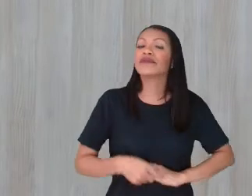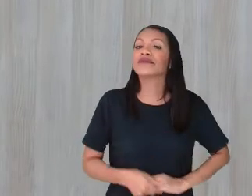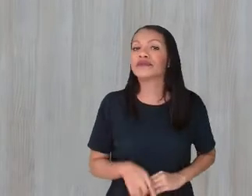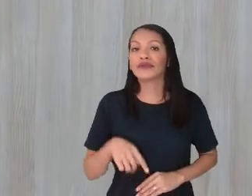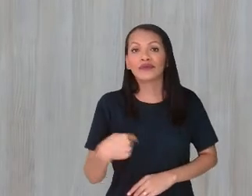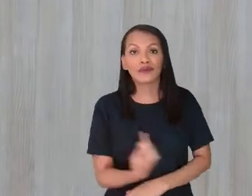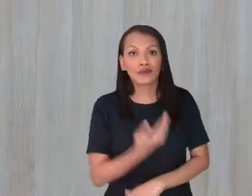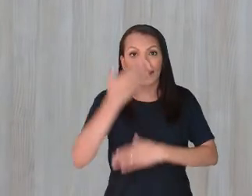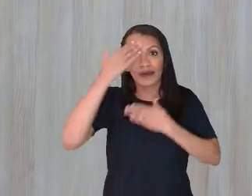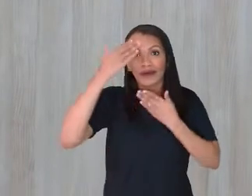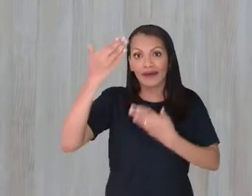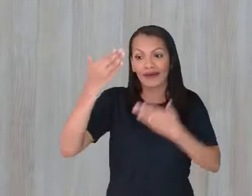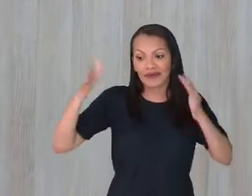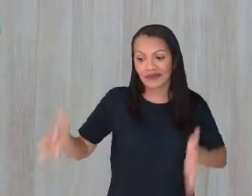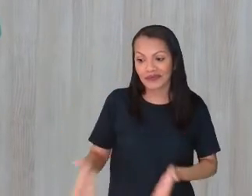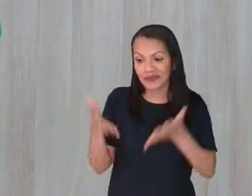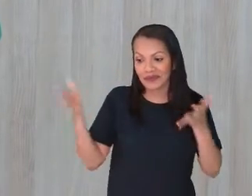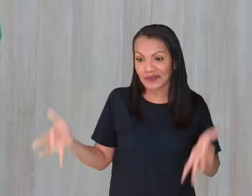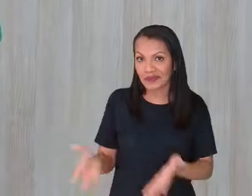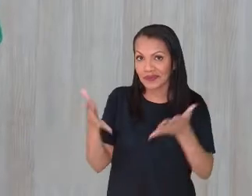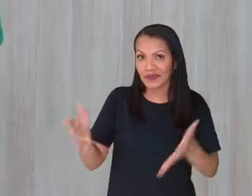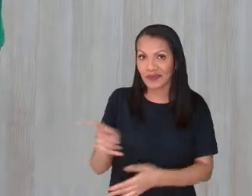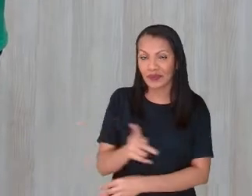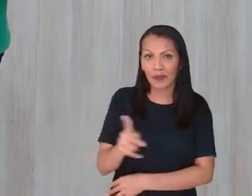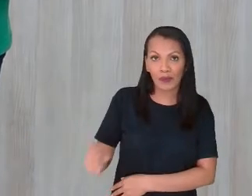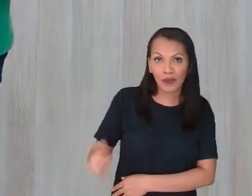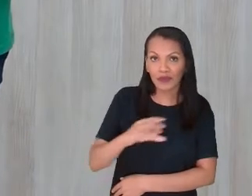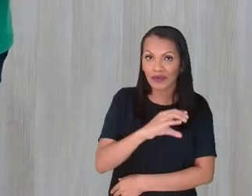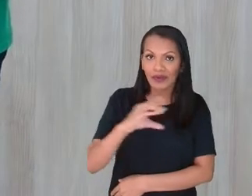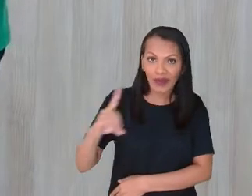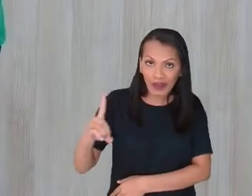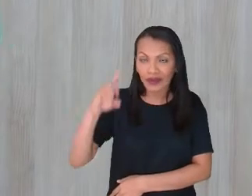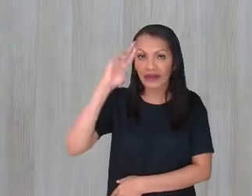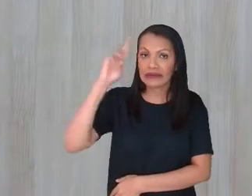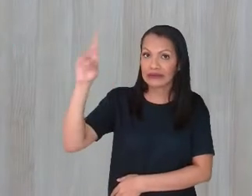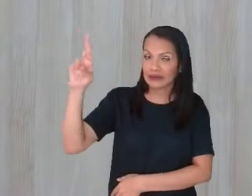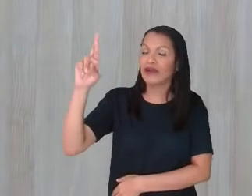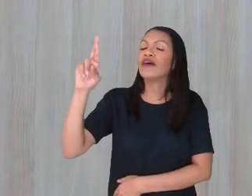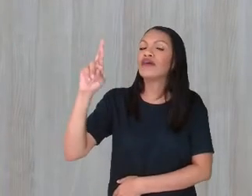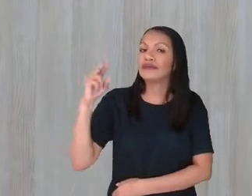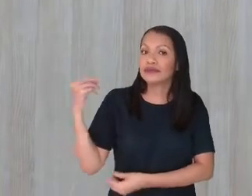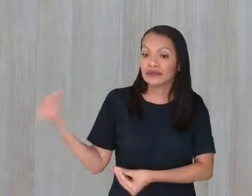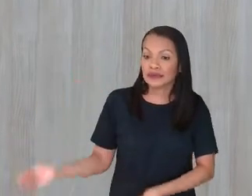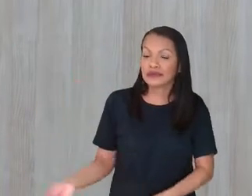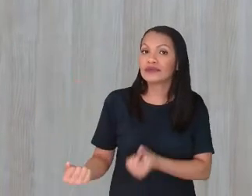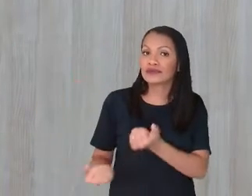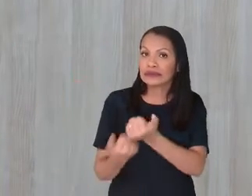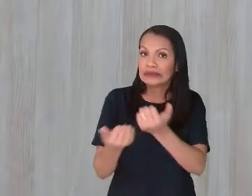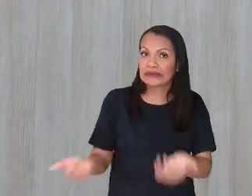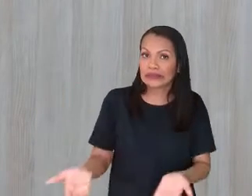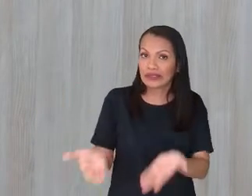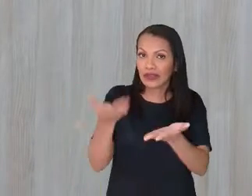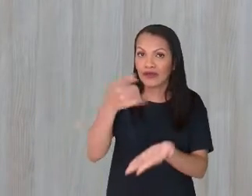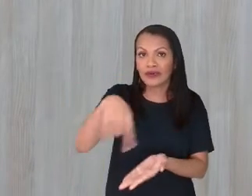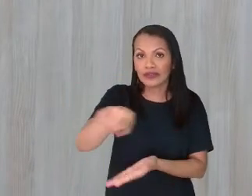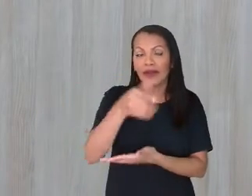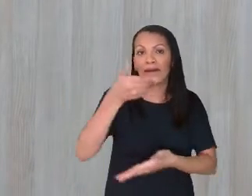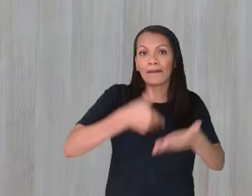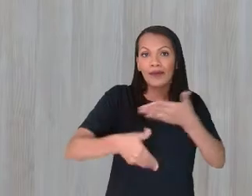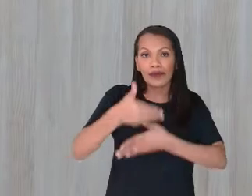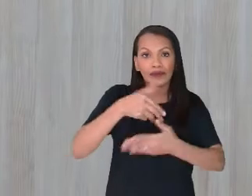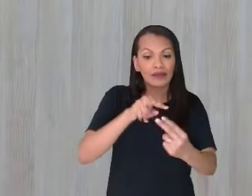o incentivo, né, que os professores, coordenadores e gestores estão dando para que vocês venham participar dessa aula ao